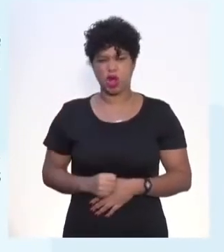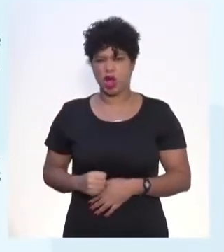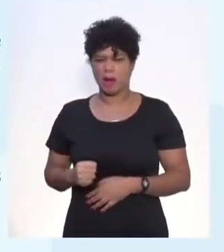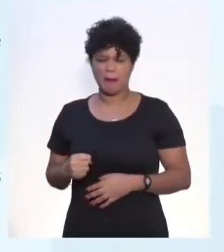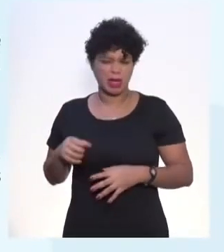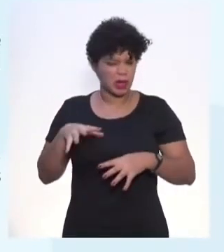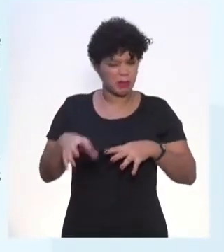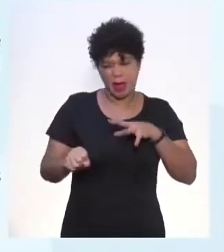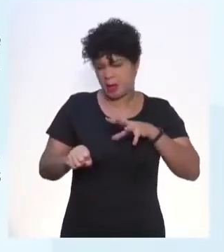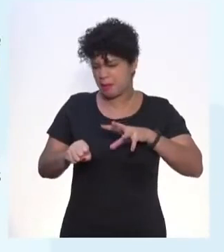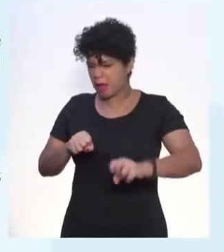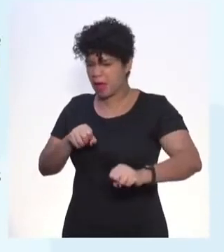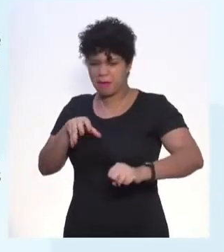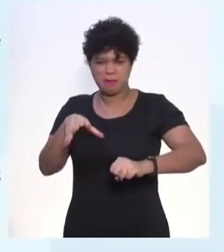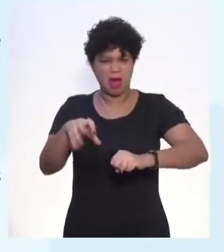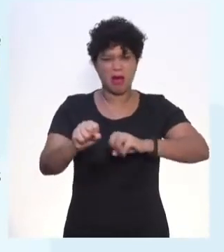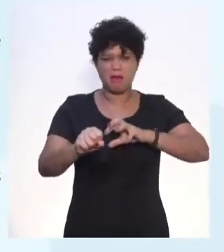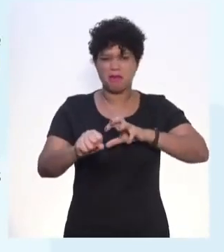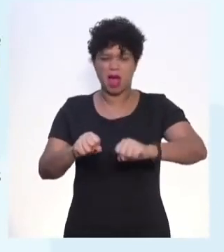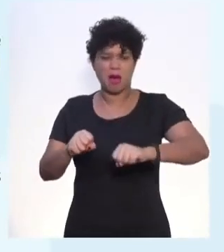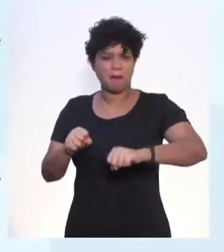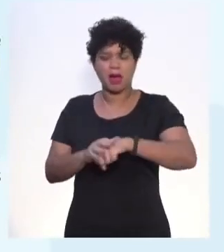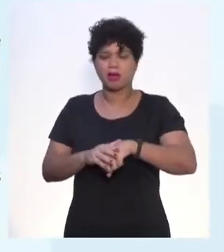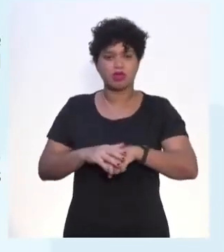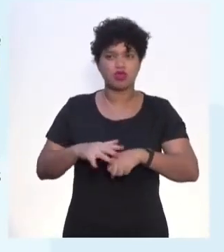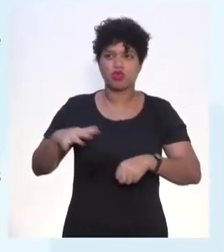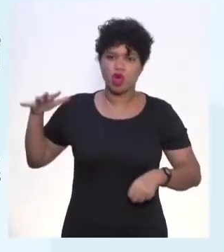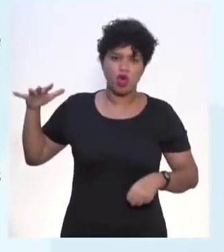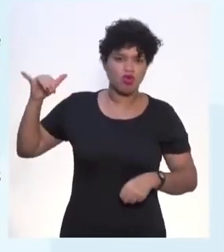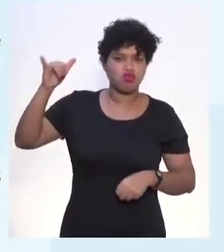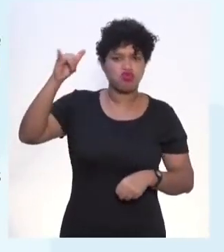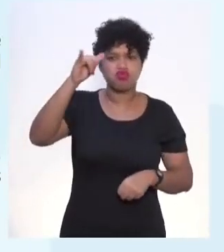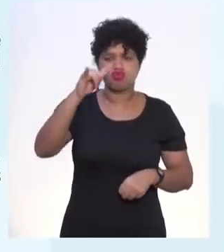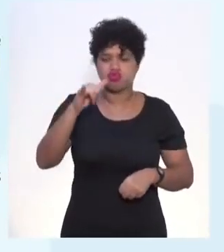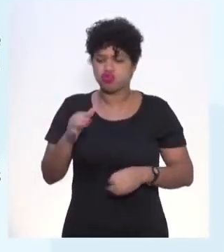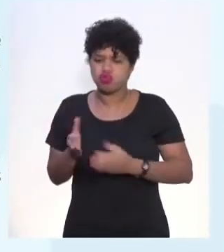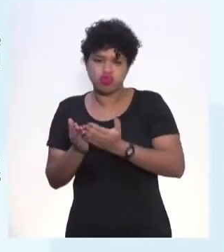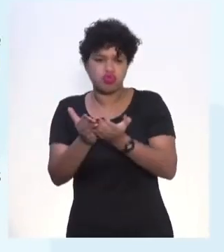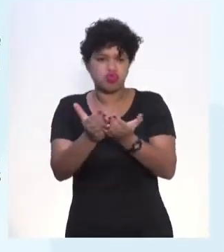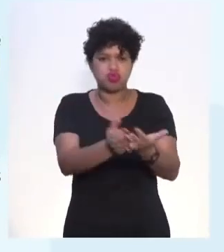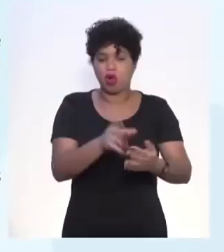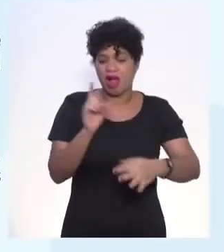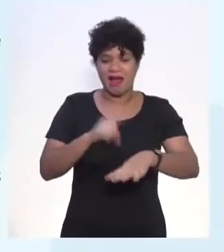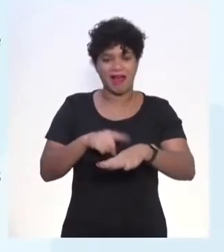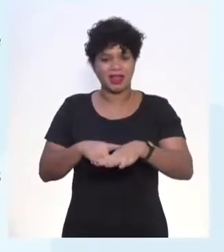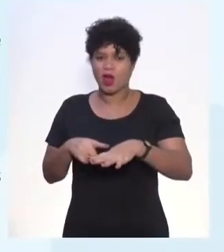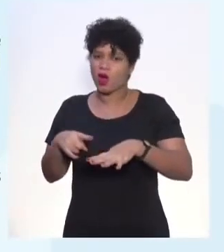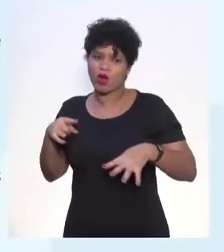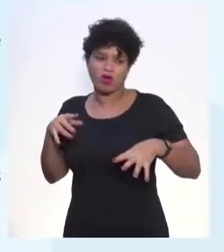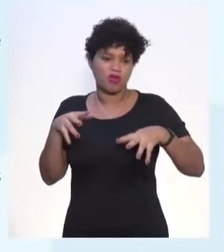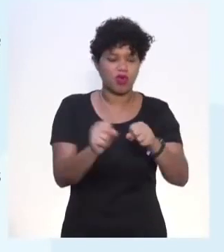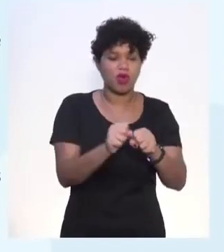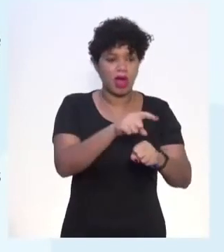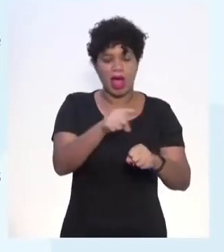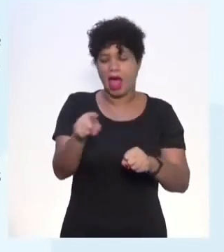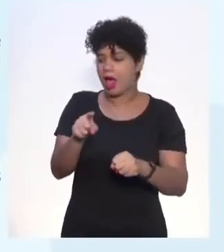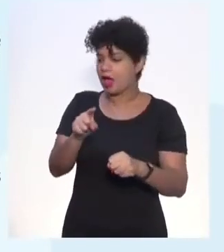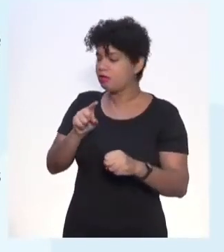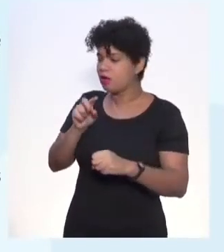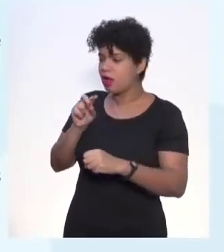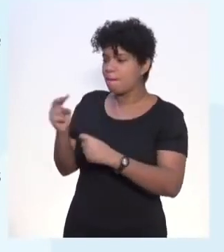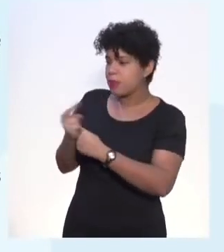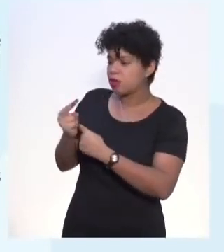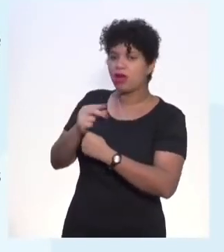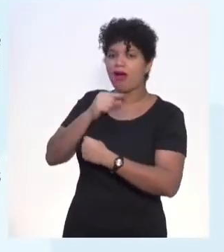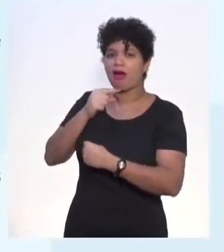mar, por terra e por ar, para não dar chance, né, do povo que ele está querendo dominar de reagir,